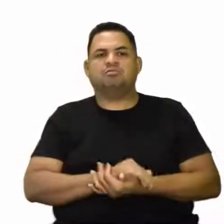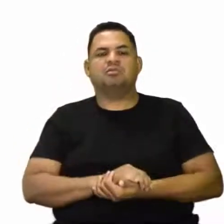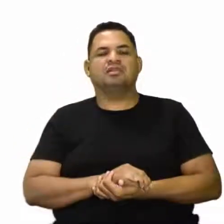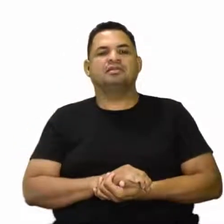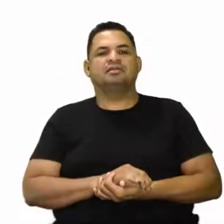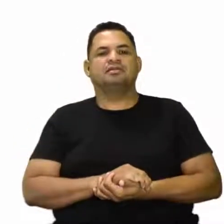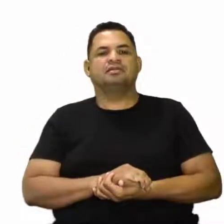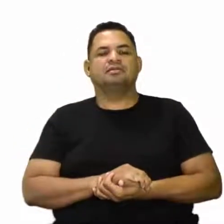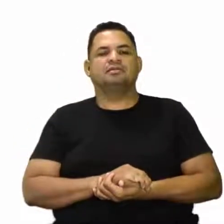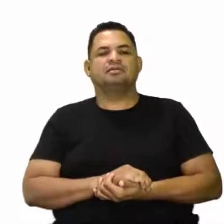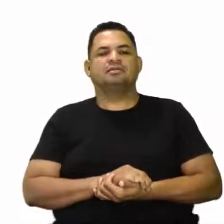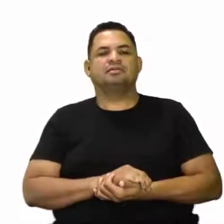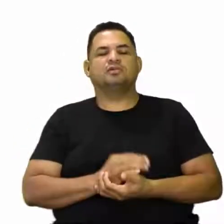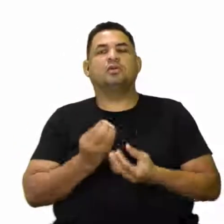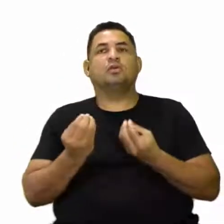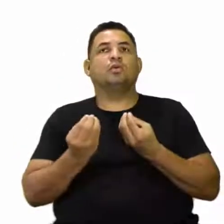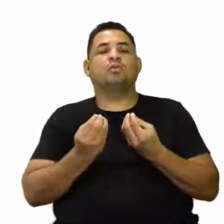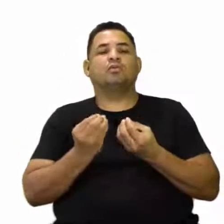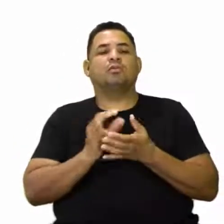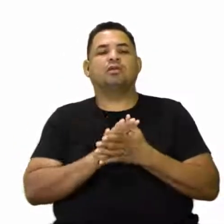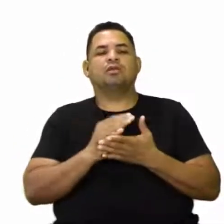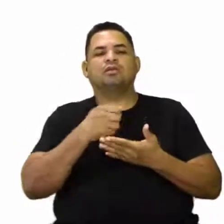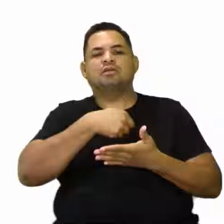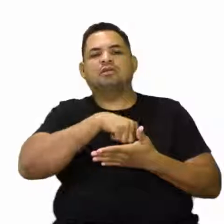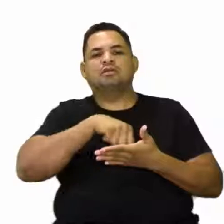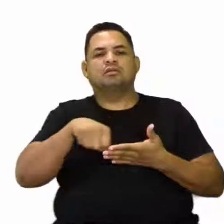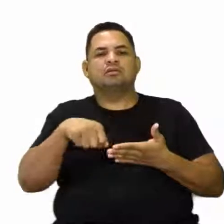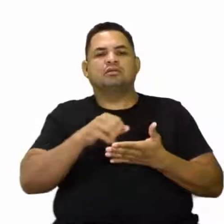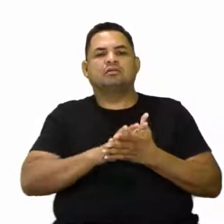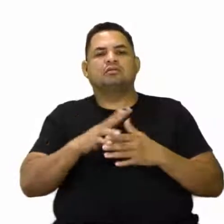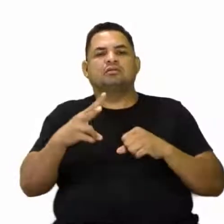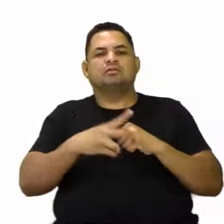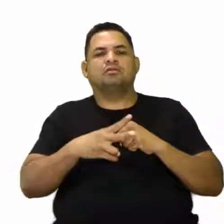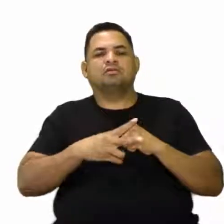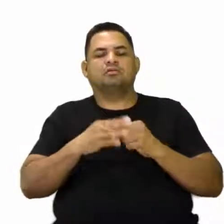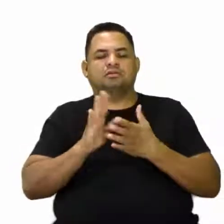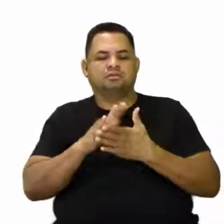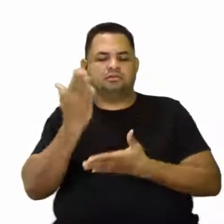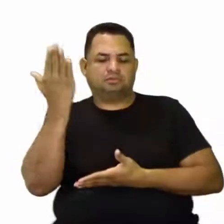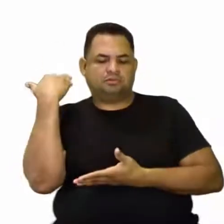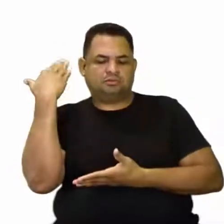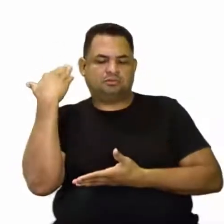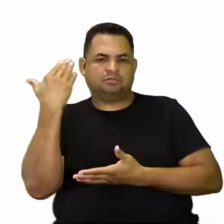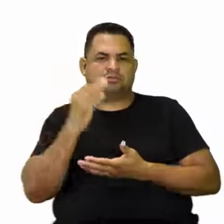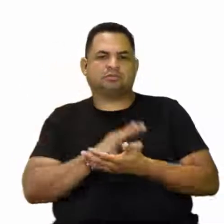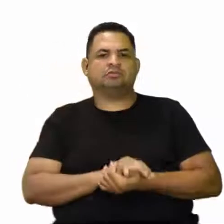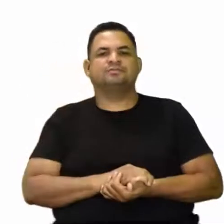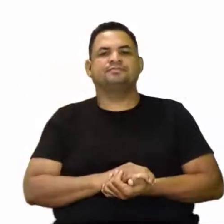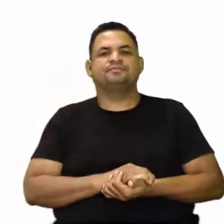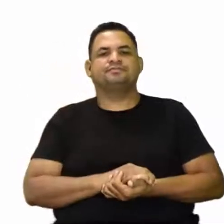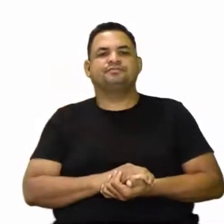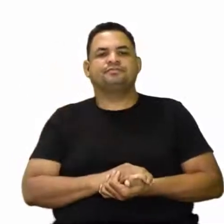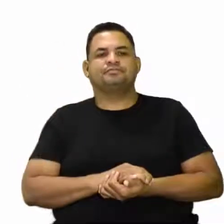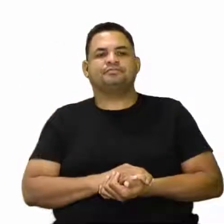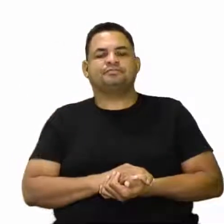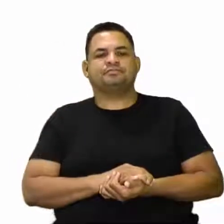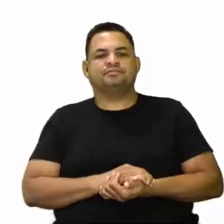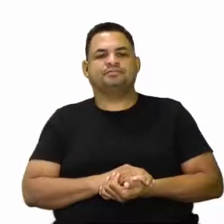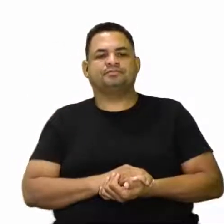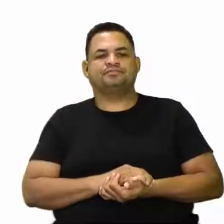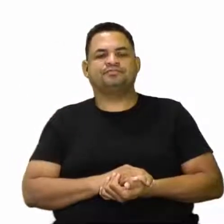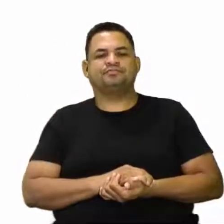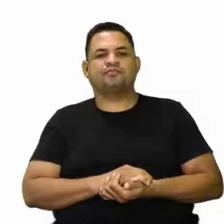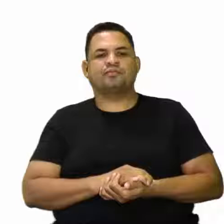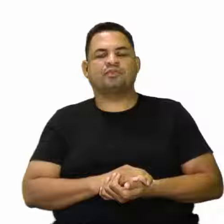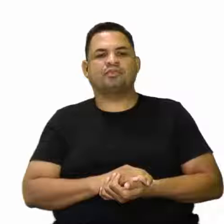vida. Como que ela é escrita? Ela é escrita com os verbos no passado, no pretérito, no caso, né? Uhum. É uma